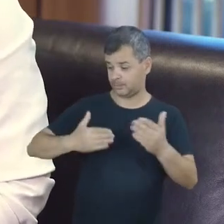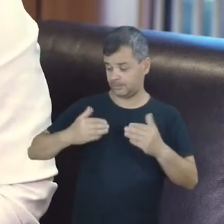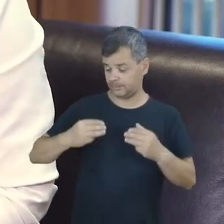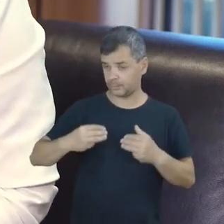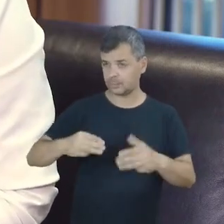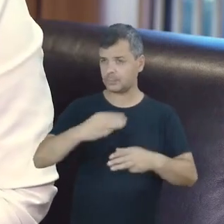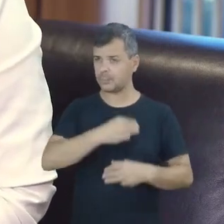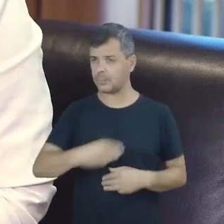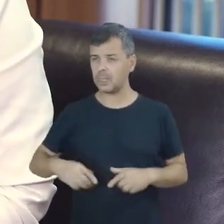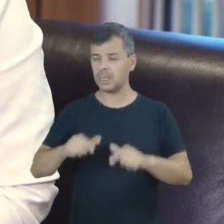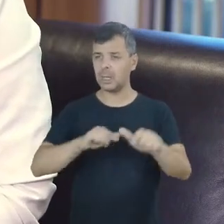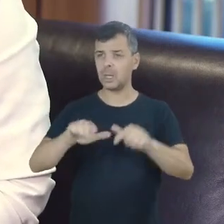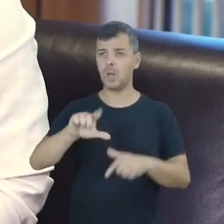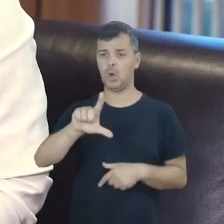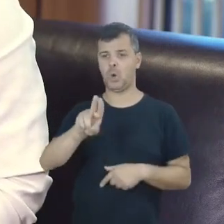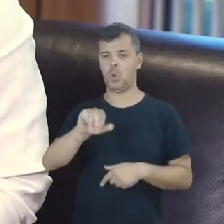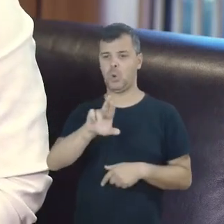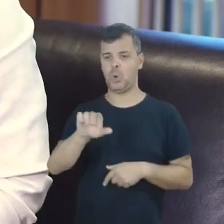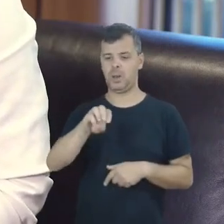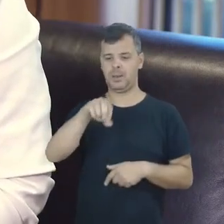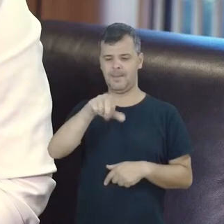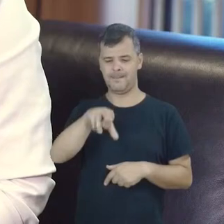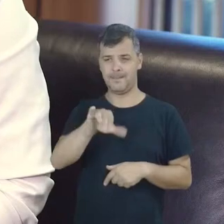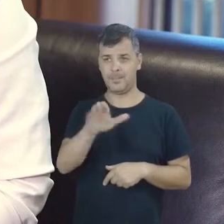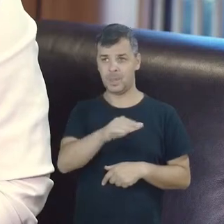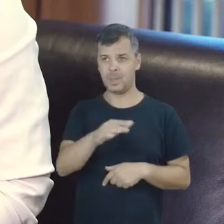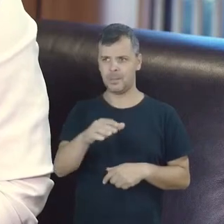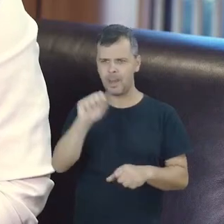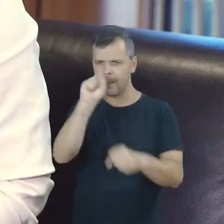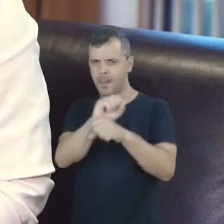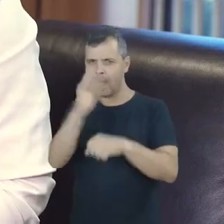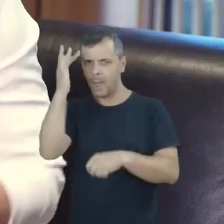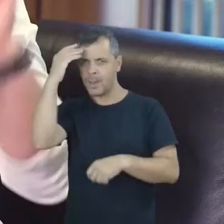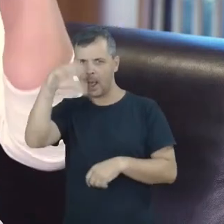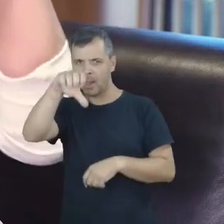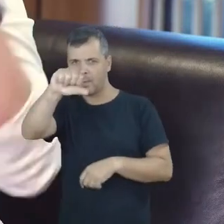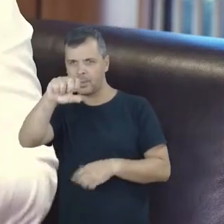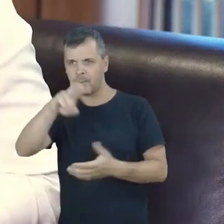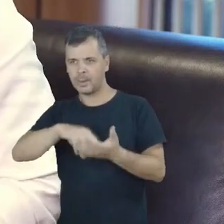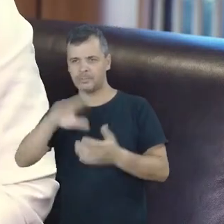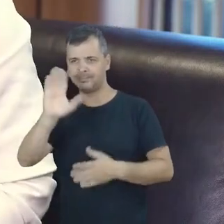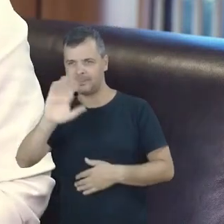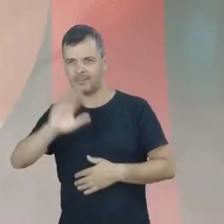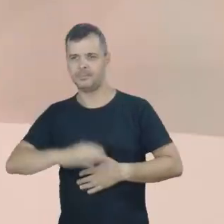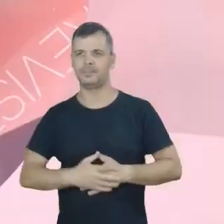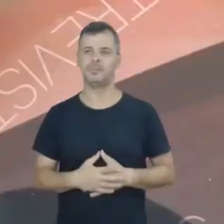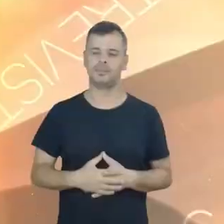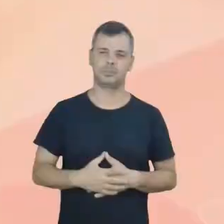Trabalho e Emprego, Luiz Marinho. Eu espero vocês amanhã, às 9 da manhã. Tchau!